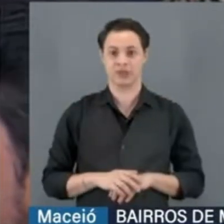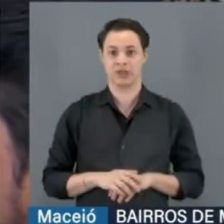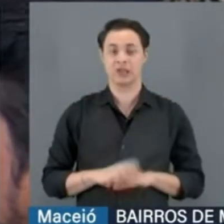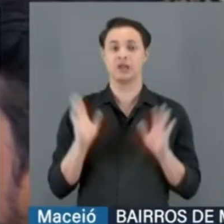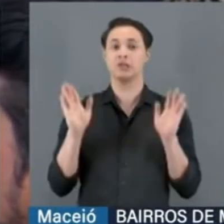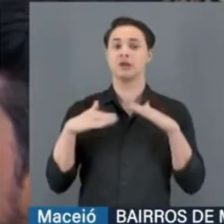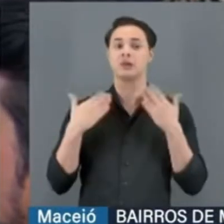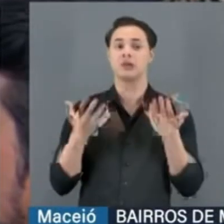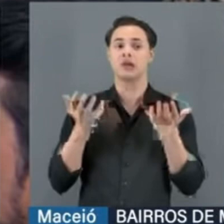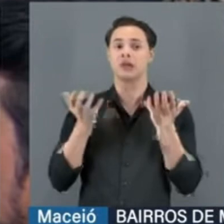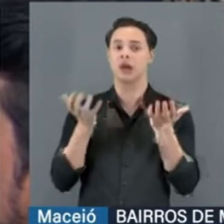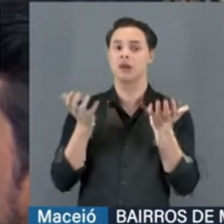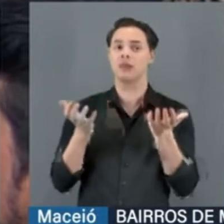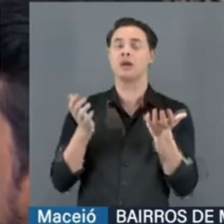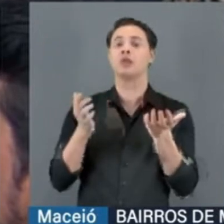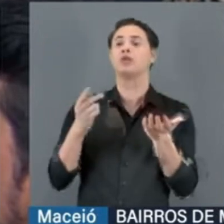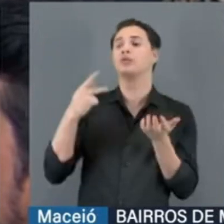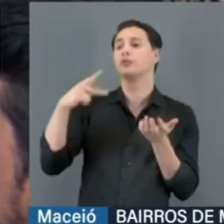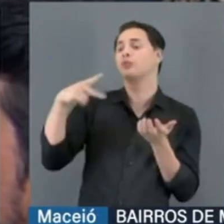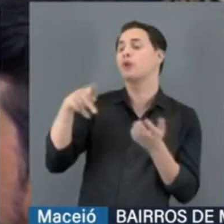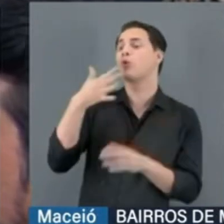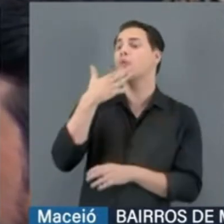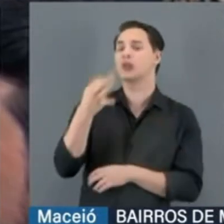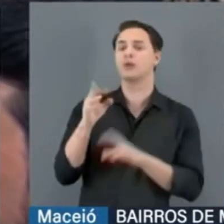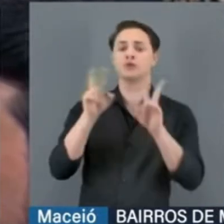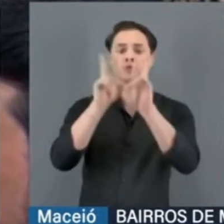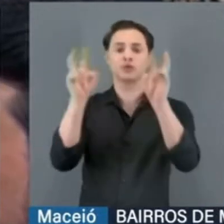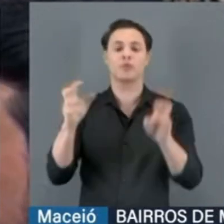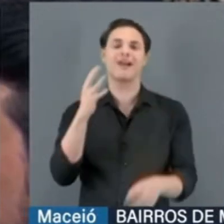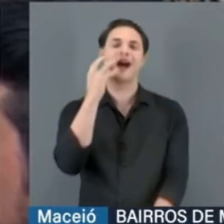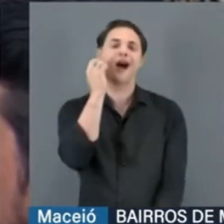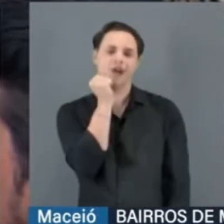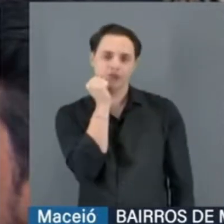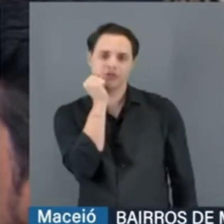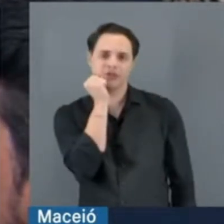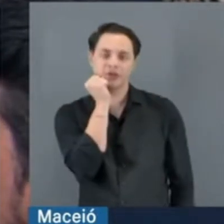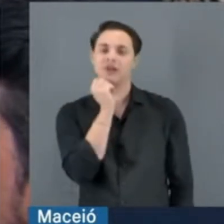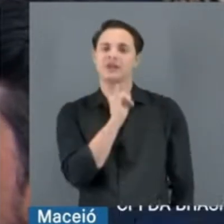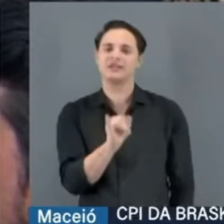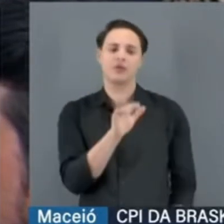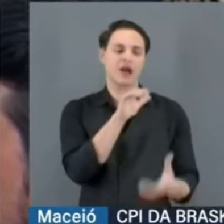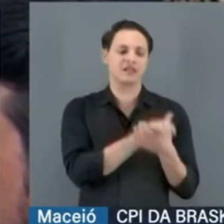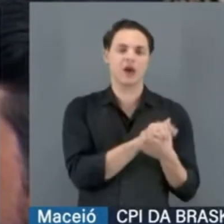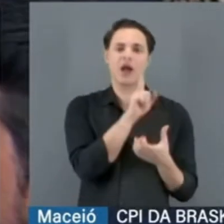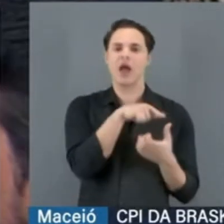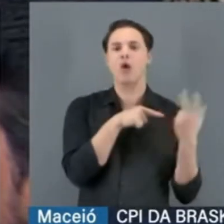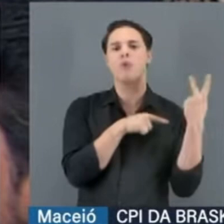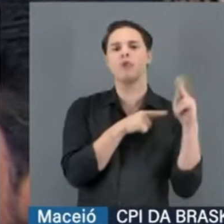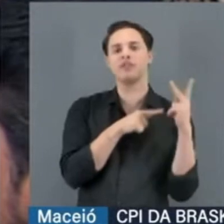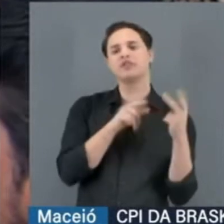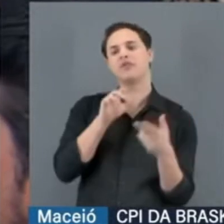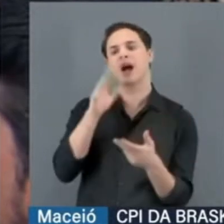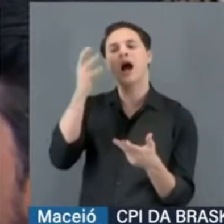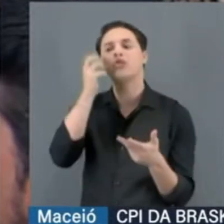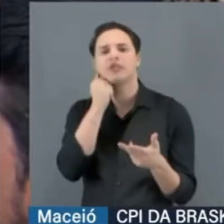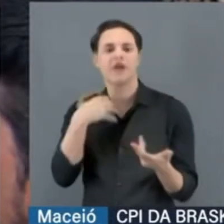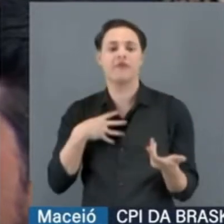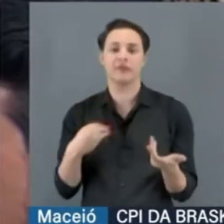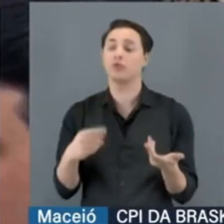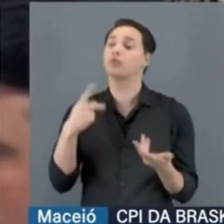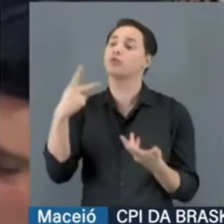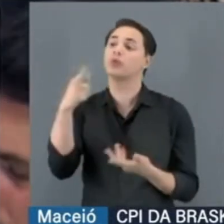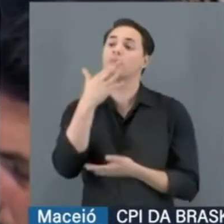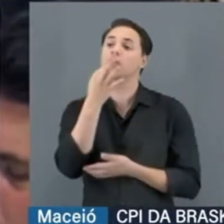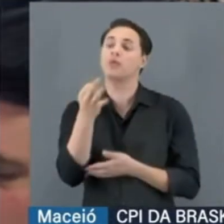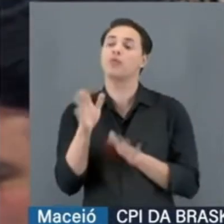enquanto guardião da Constituição Federal, sobre a adoção por casais homoafetivos? Qual a posição do senhor